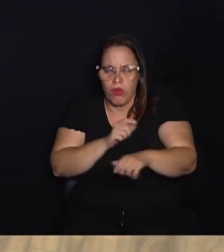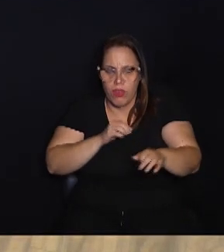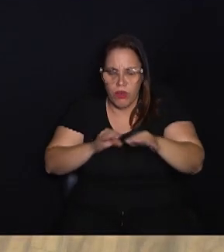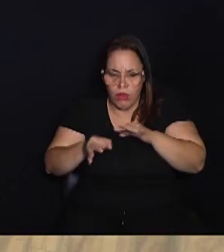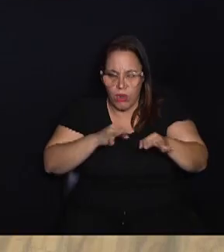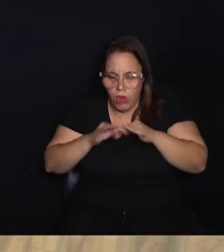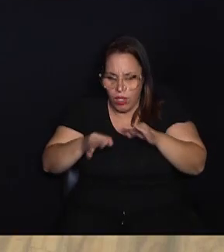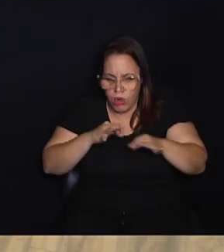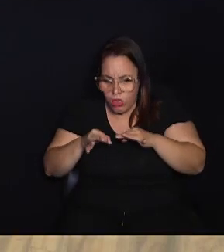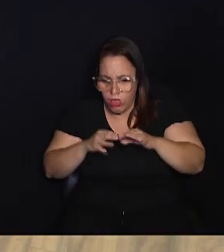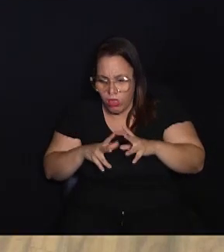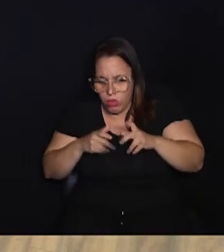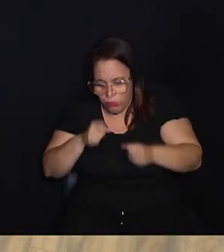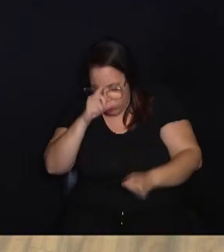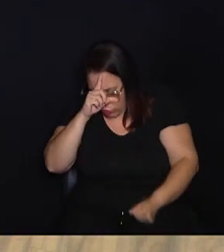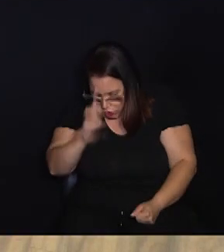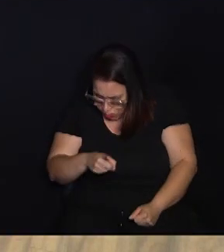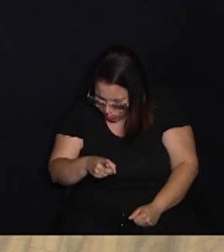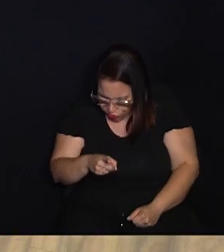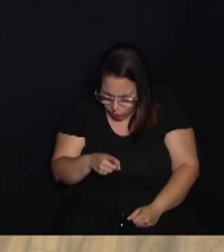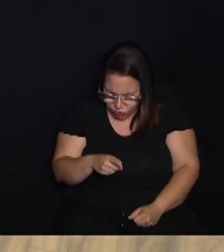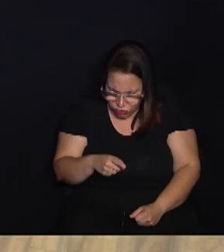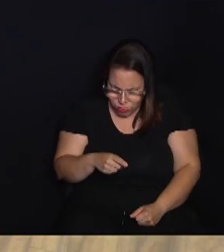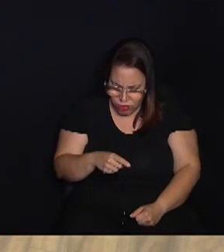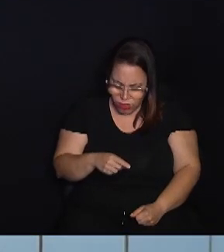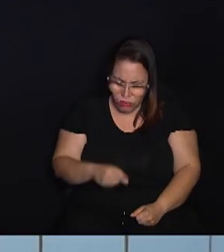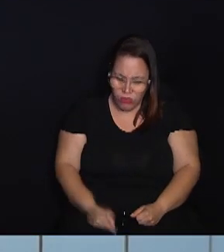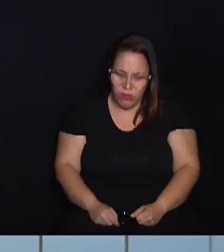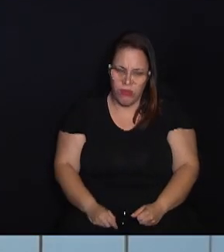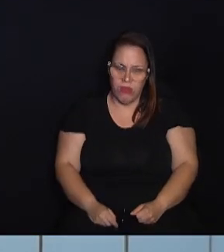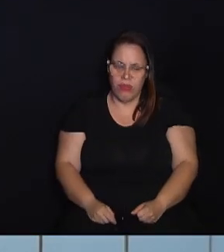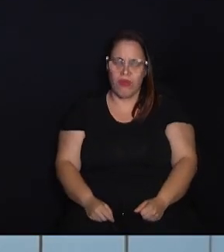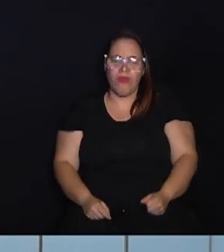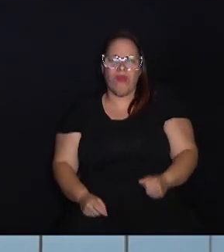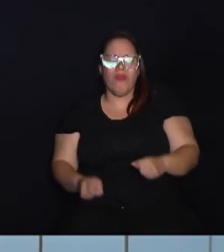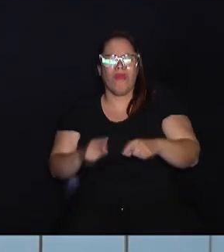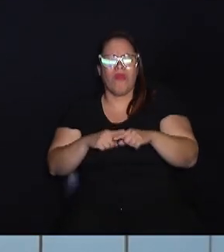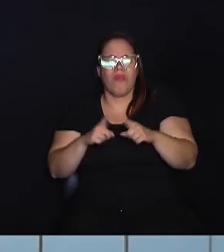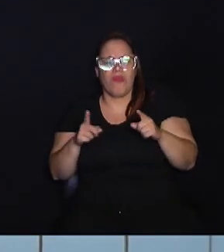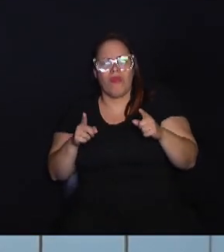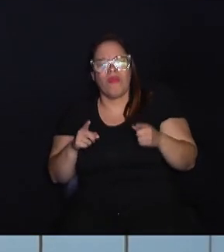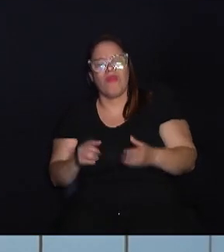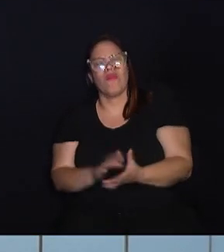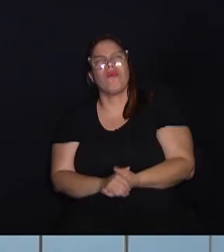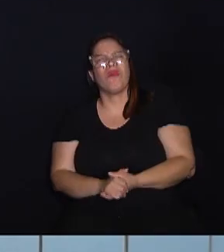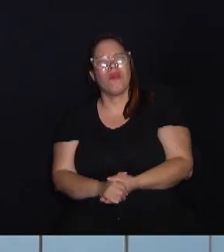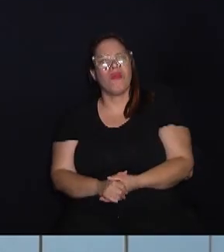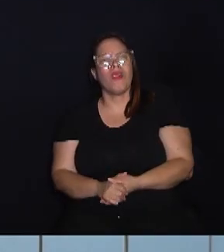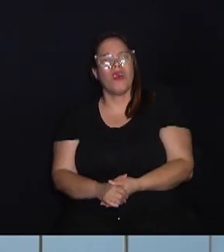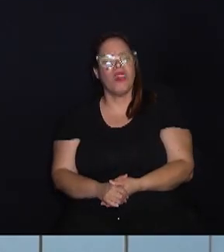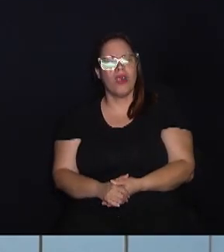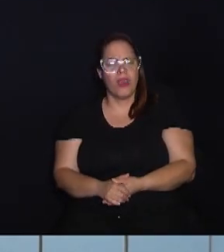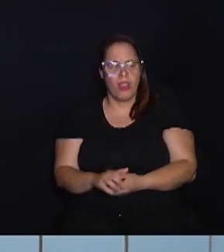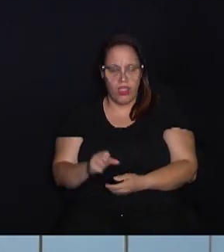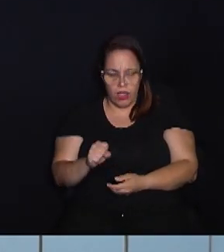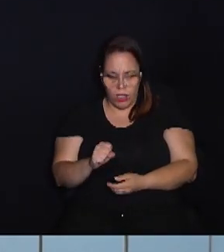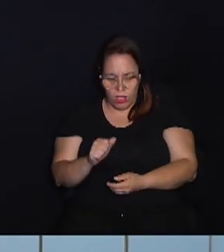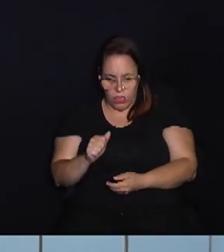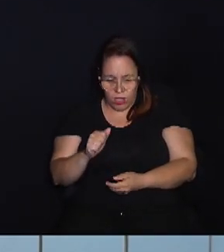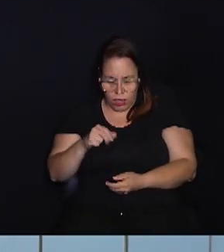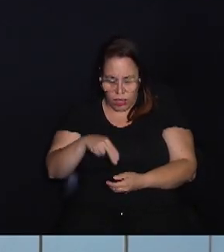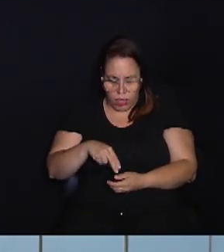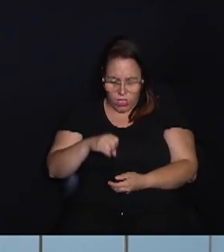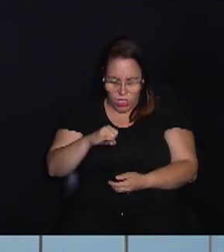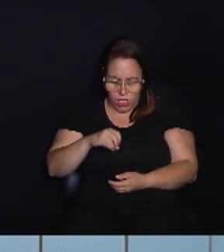os filhos para tomarem as suas decisões, né? Mas Isamitiba, né, foi um psiquiatra. Já foi em